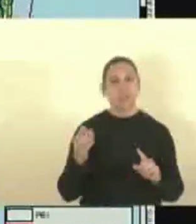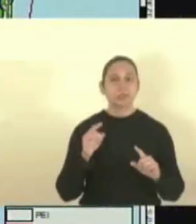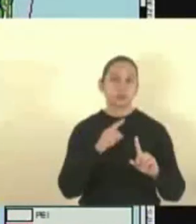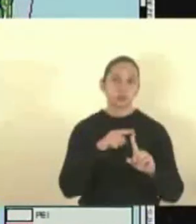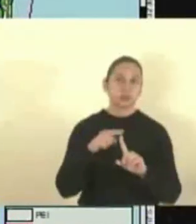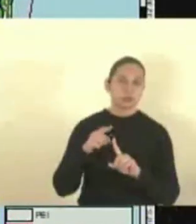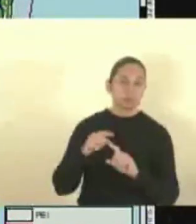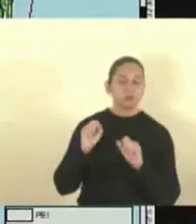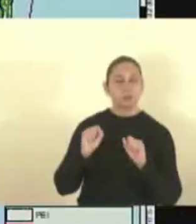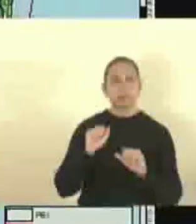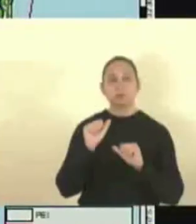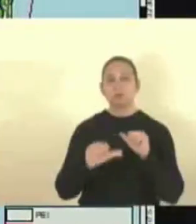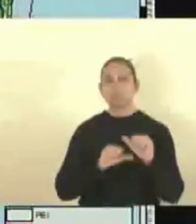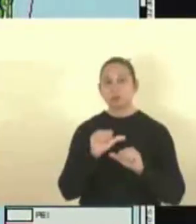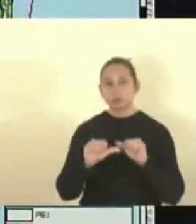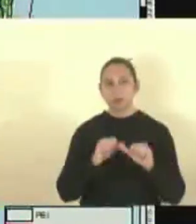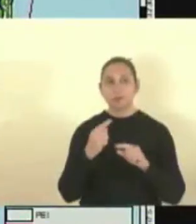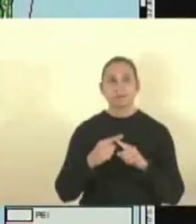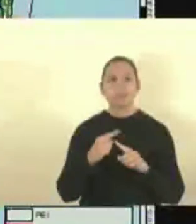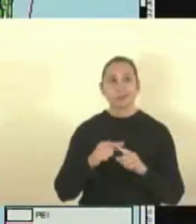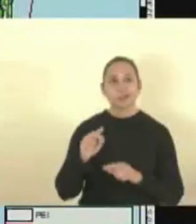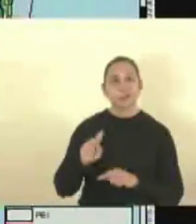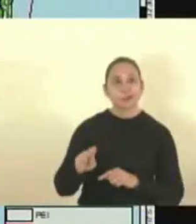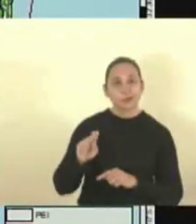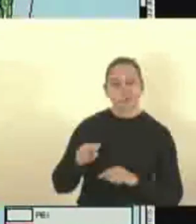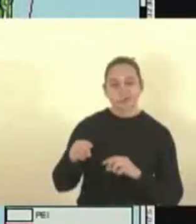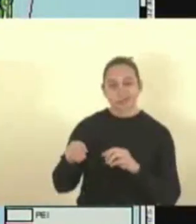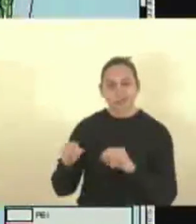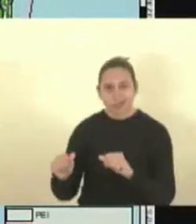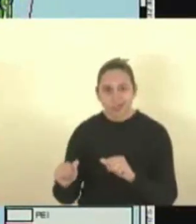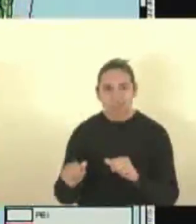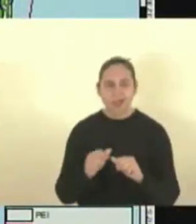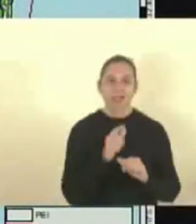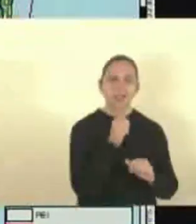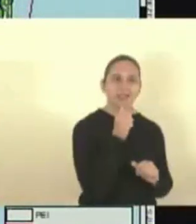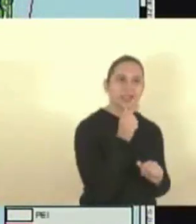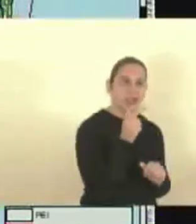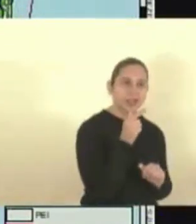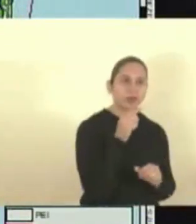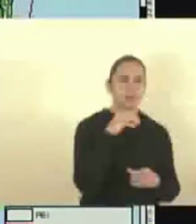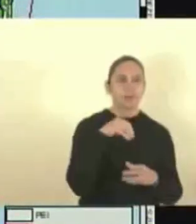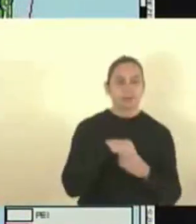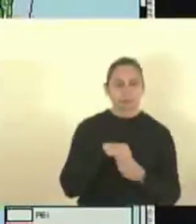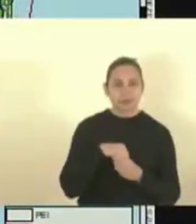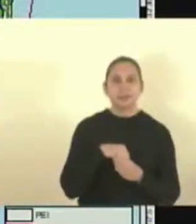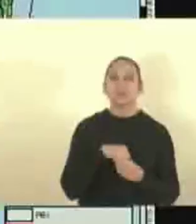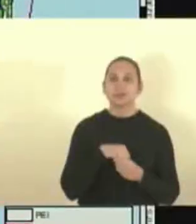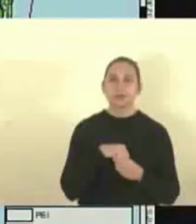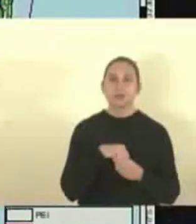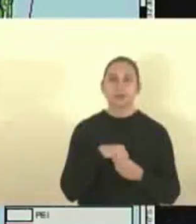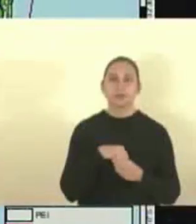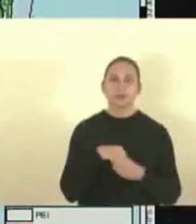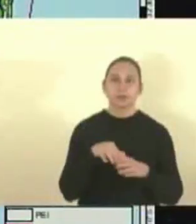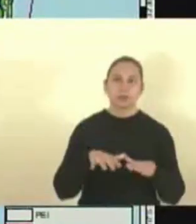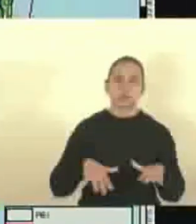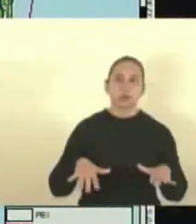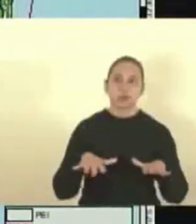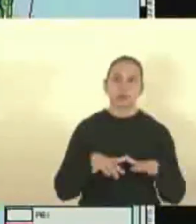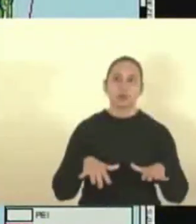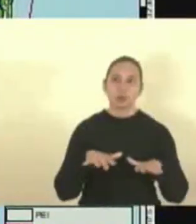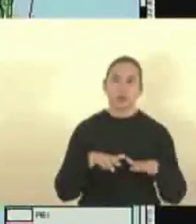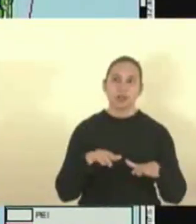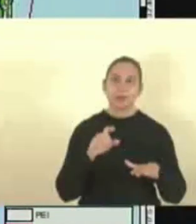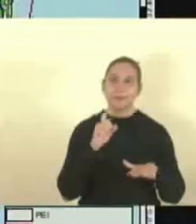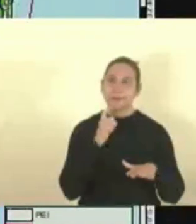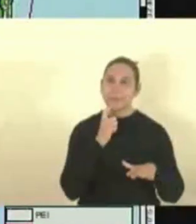sendo alterado justamente pelos usos da terra e da água que a gente faz na bacia hidrográfica e na zona de amortecimento no entorno